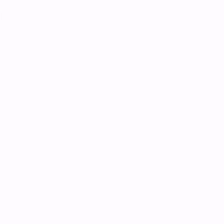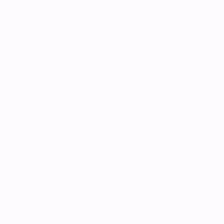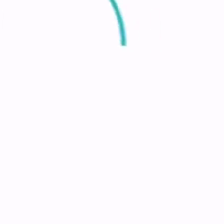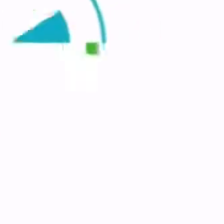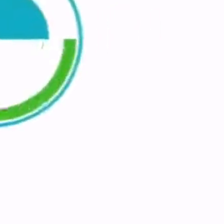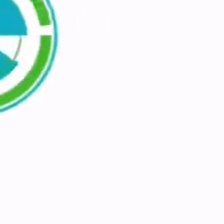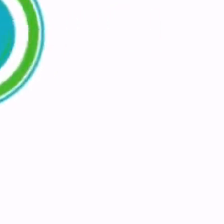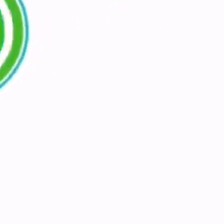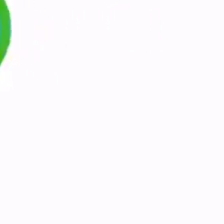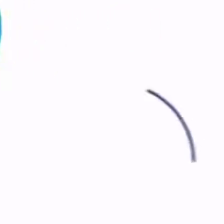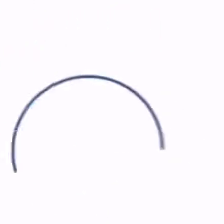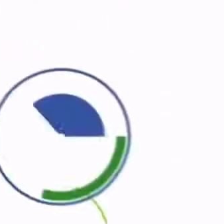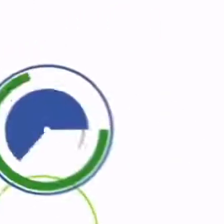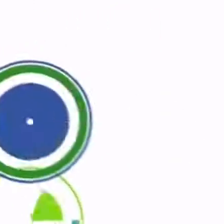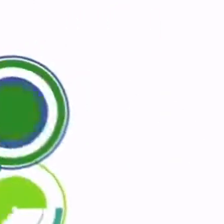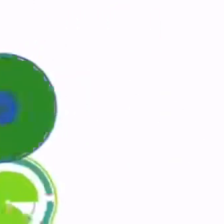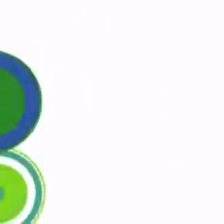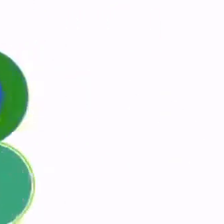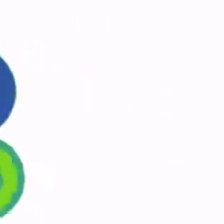E aí